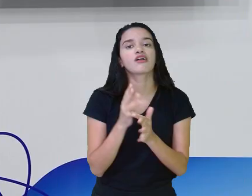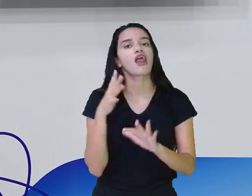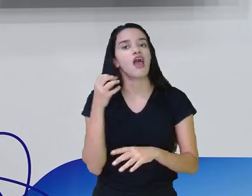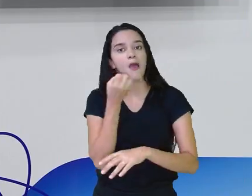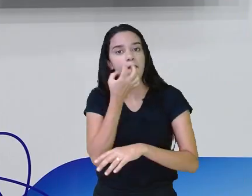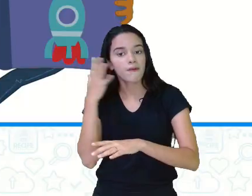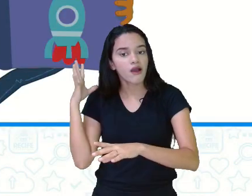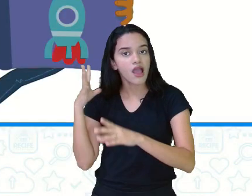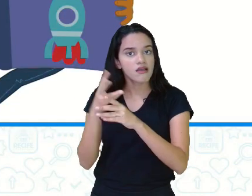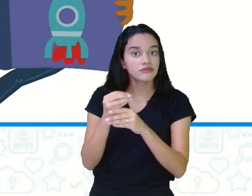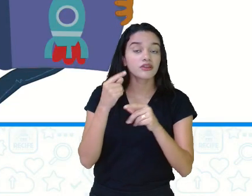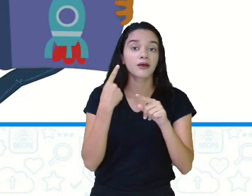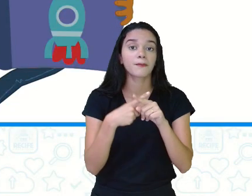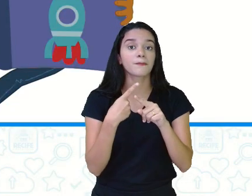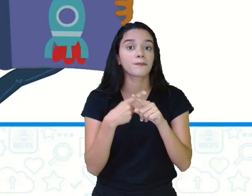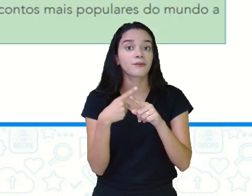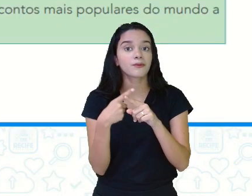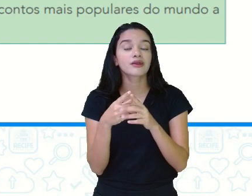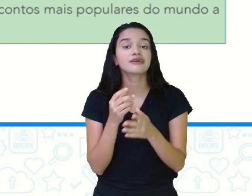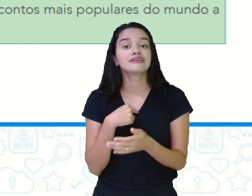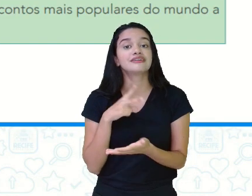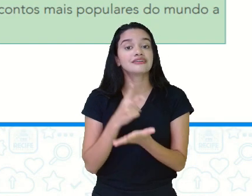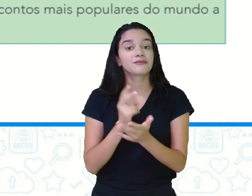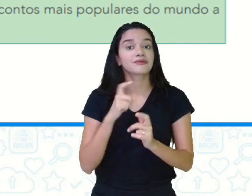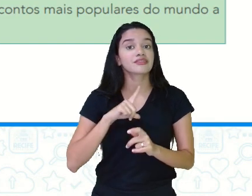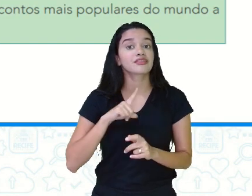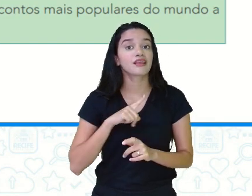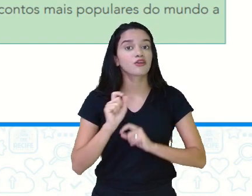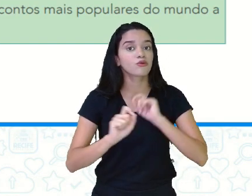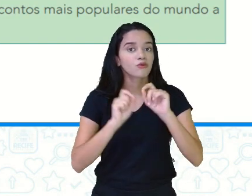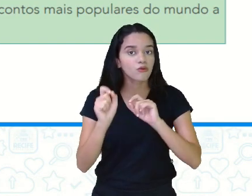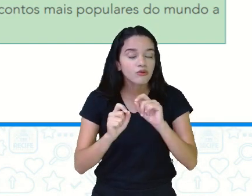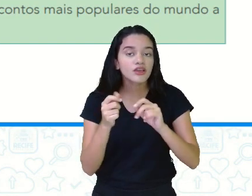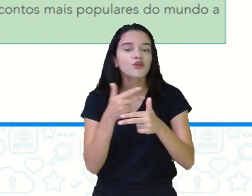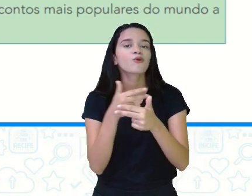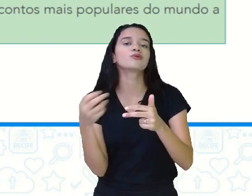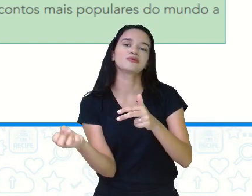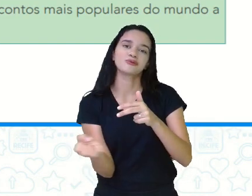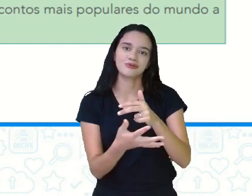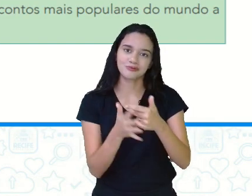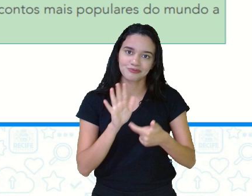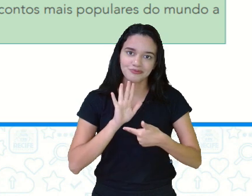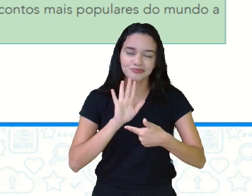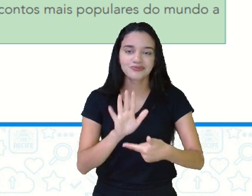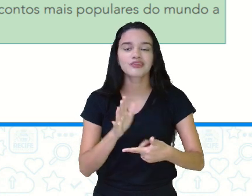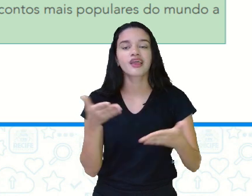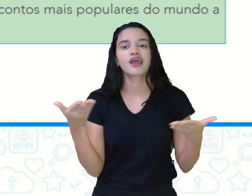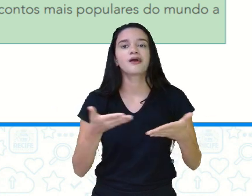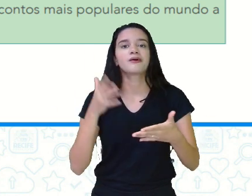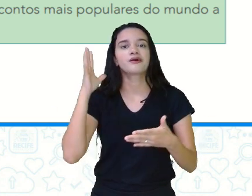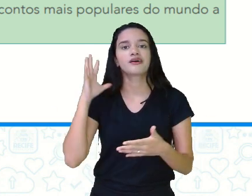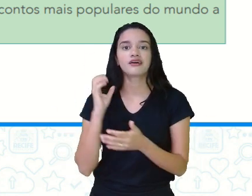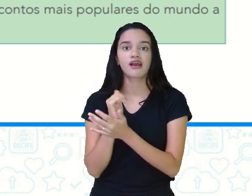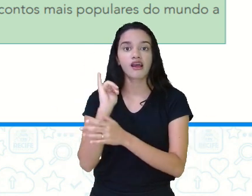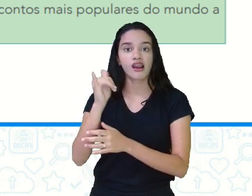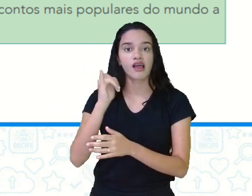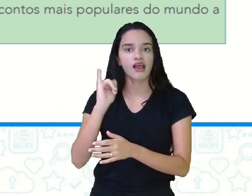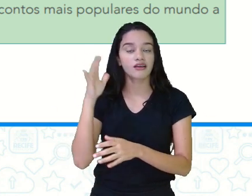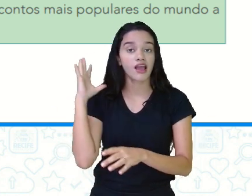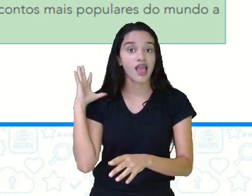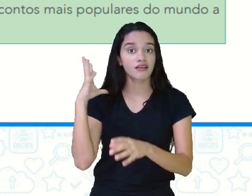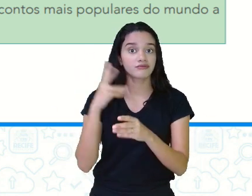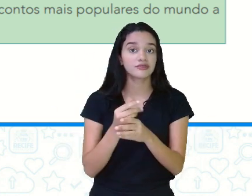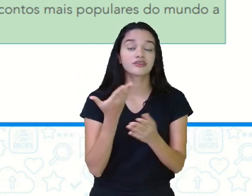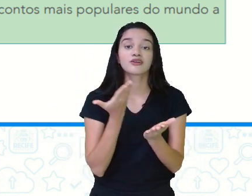sempre trazemos alguma coisa nova. Vamos já iniciar lendo um conto. Esse conto, ele foi extraído do